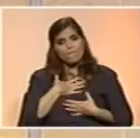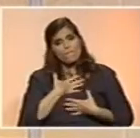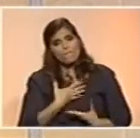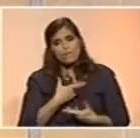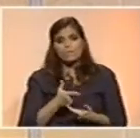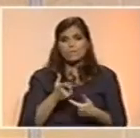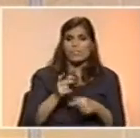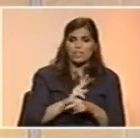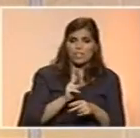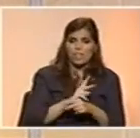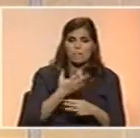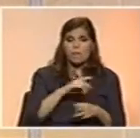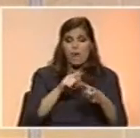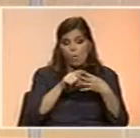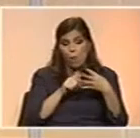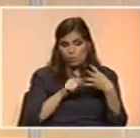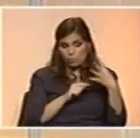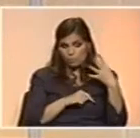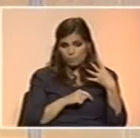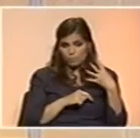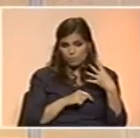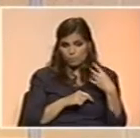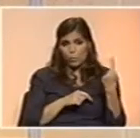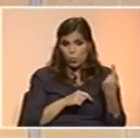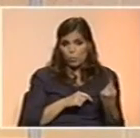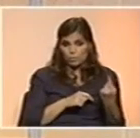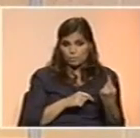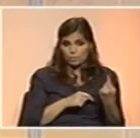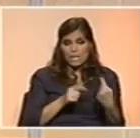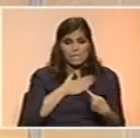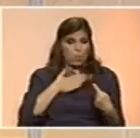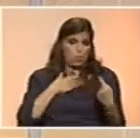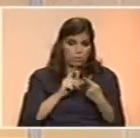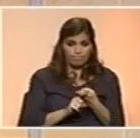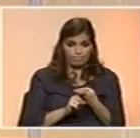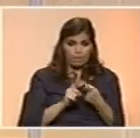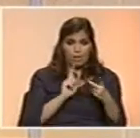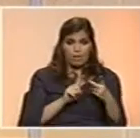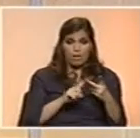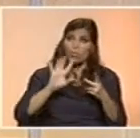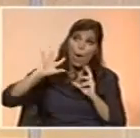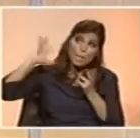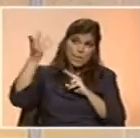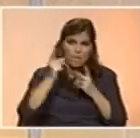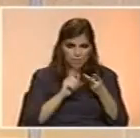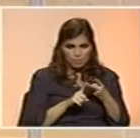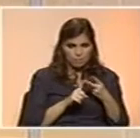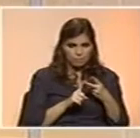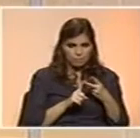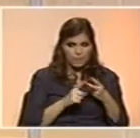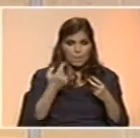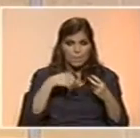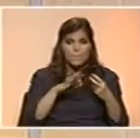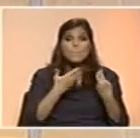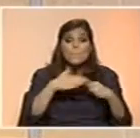E há quatro, essencialmente, eu diria. Um é a questão da saúde, não é? Outro é a questão ambiental. Mas há outro